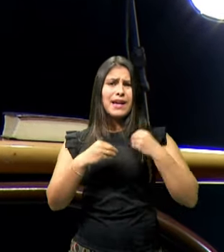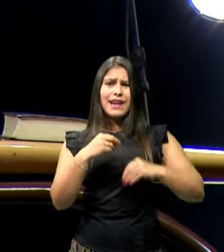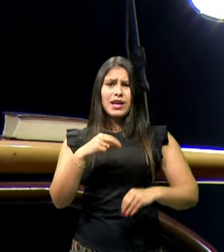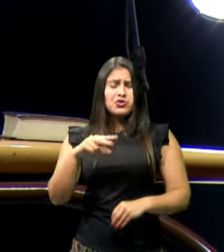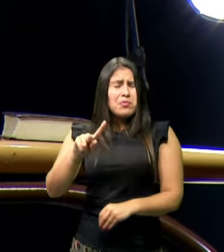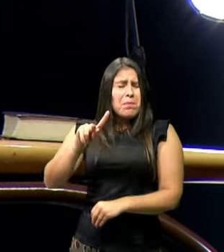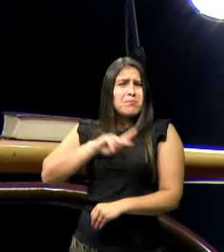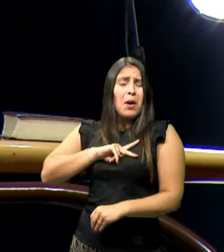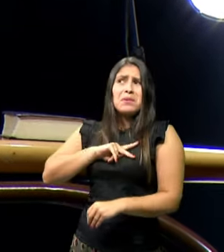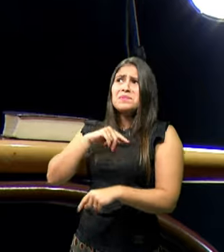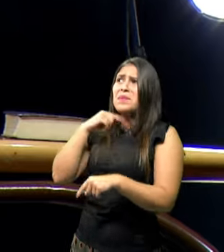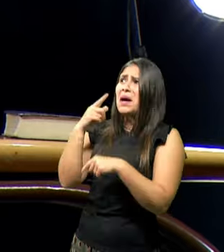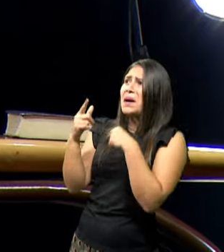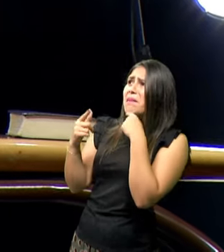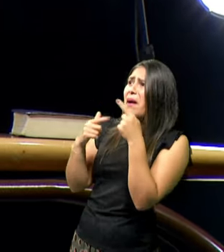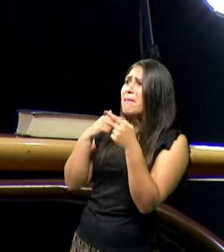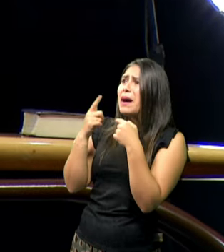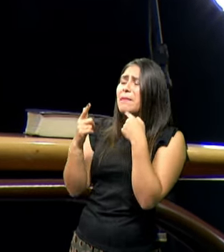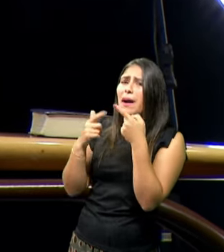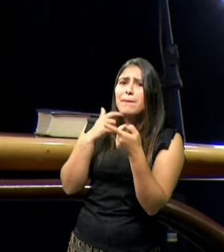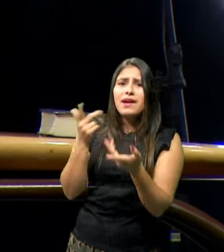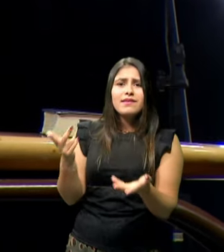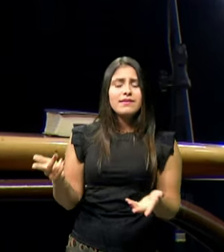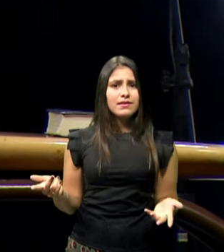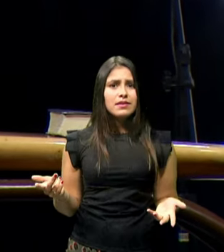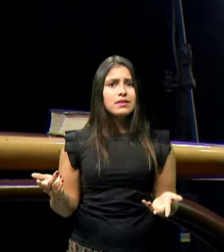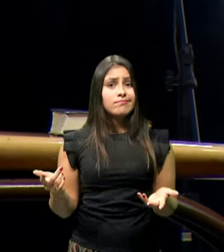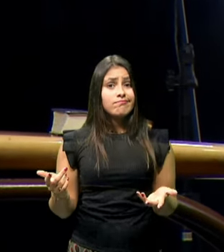Não arruma bode expiatório para a tua queda?